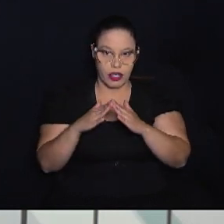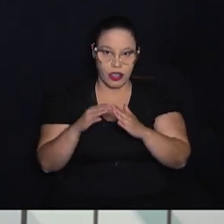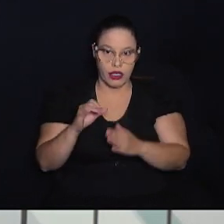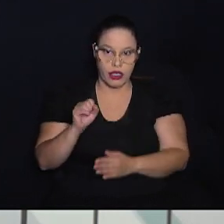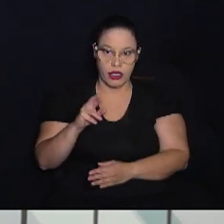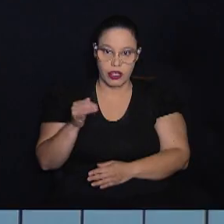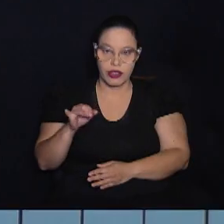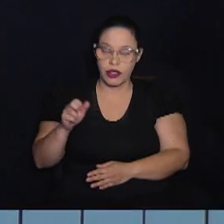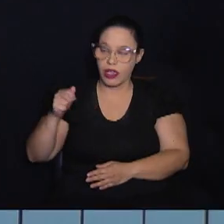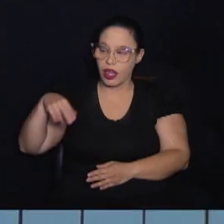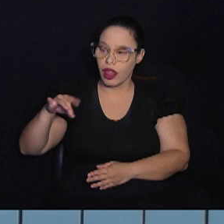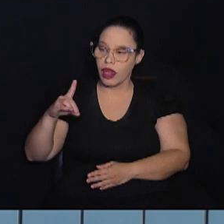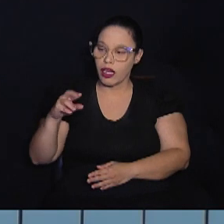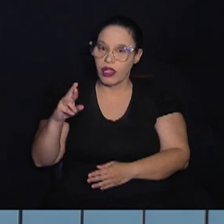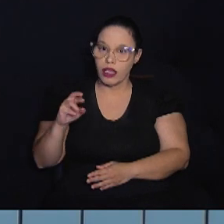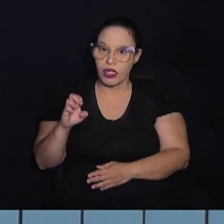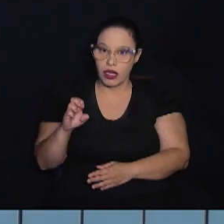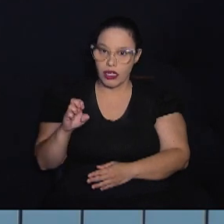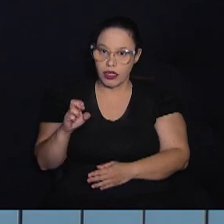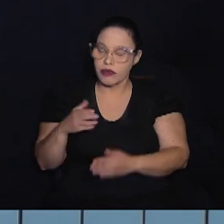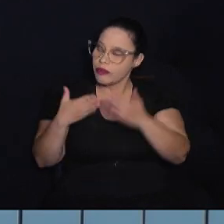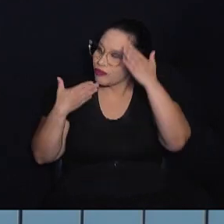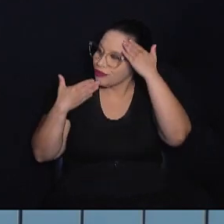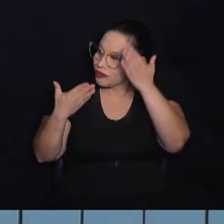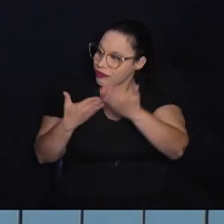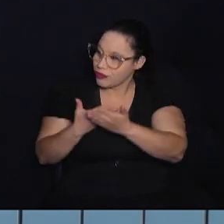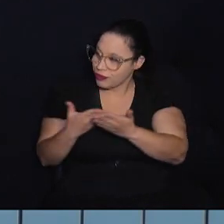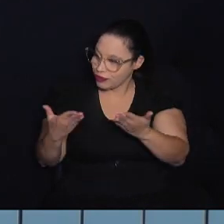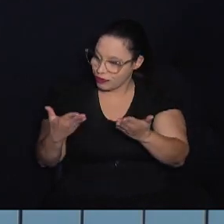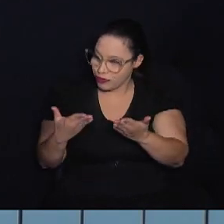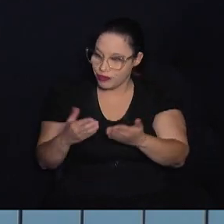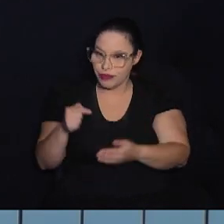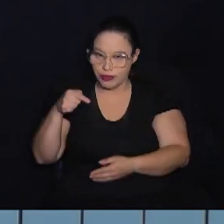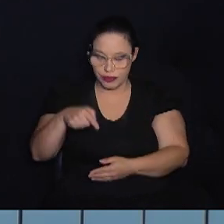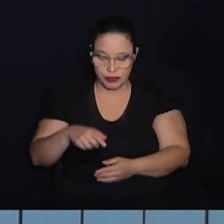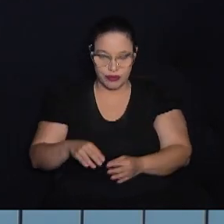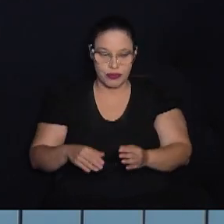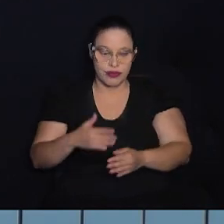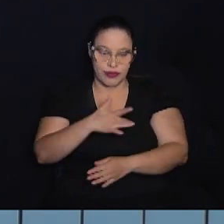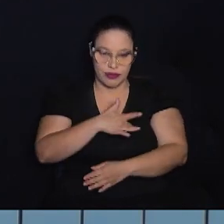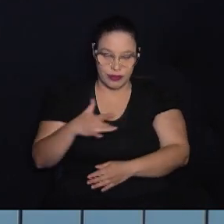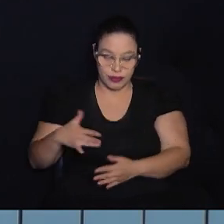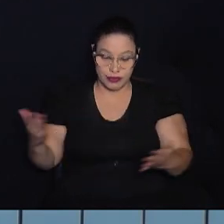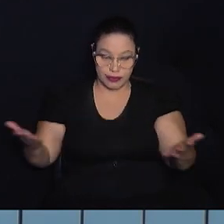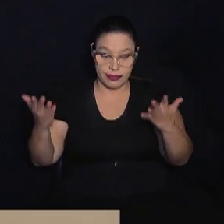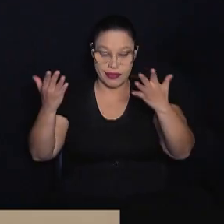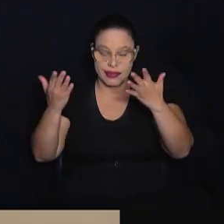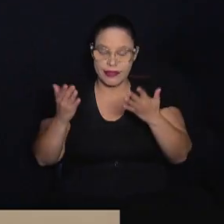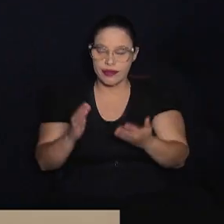André Prestes. André, muito obrigada pela sua participação aqui no Saúde é Vida.